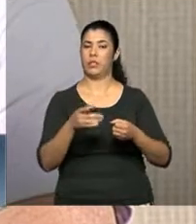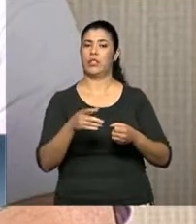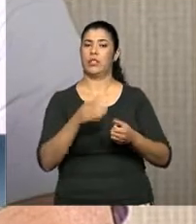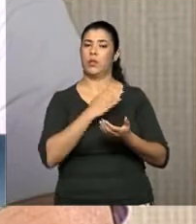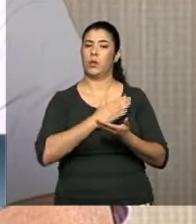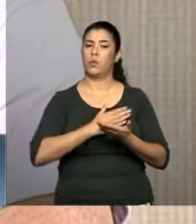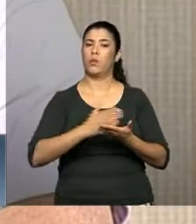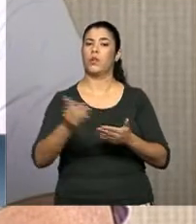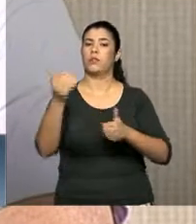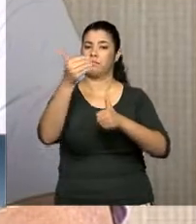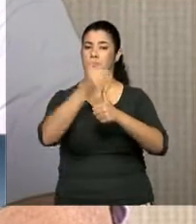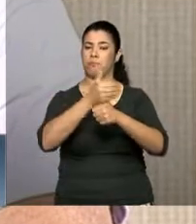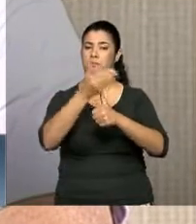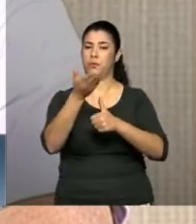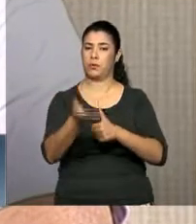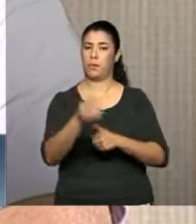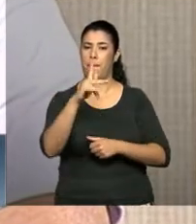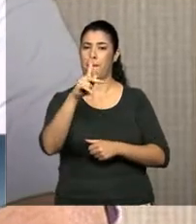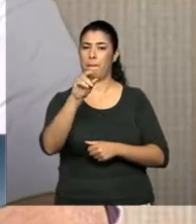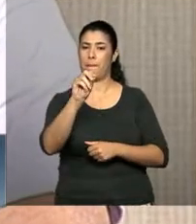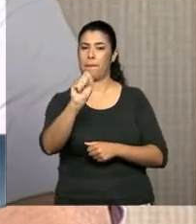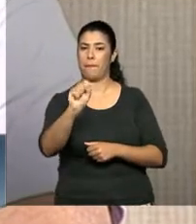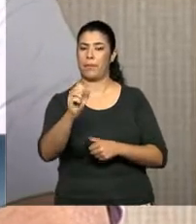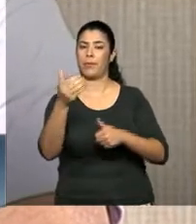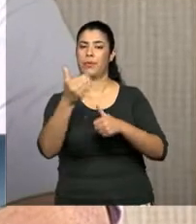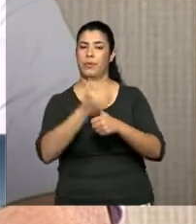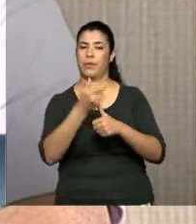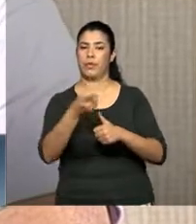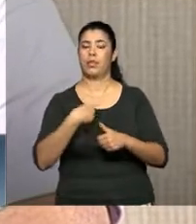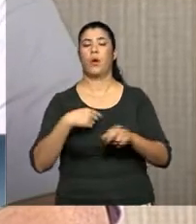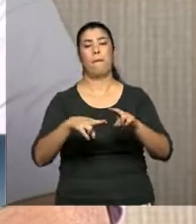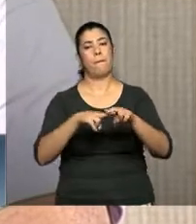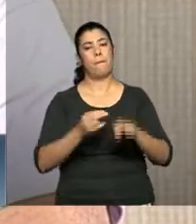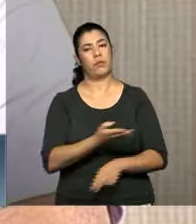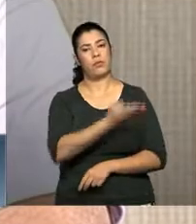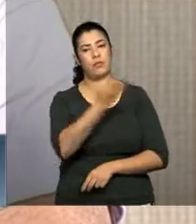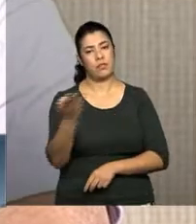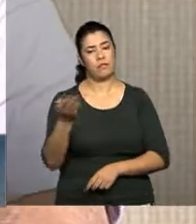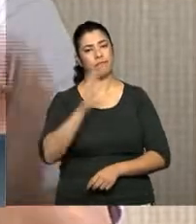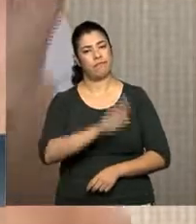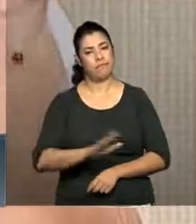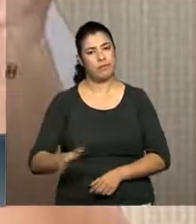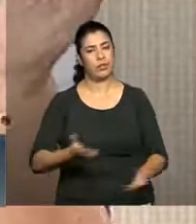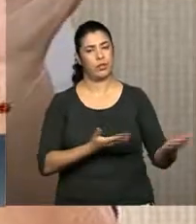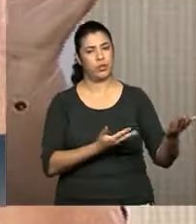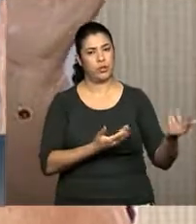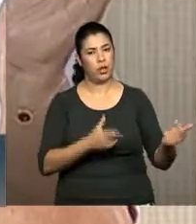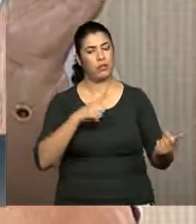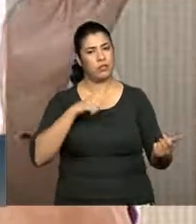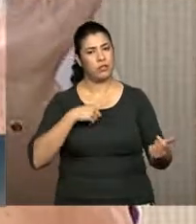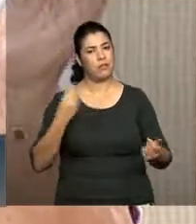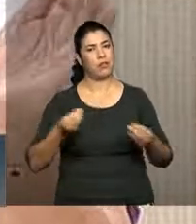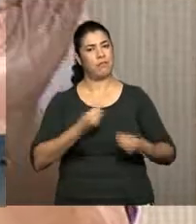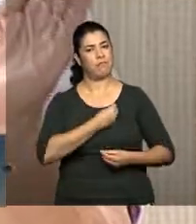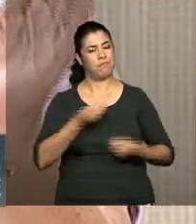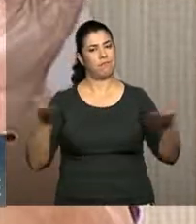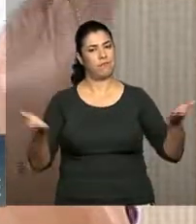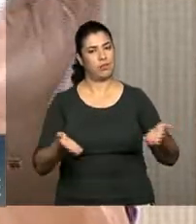saudação porque é para eles e por eles que nós estamos aqui então que a gente tenha a clareza né